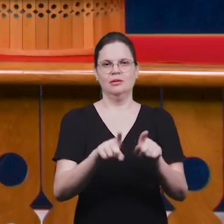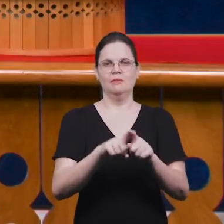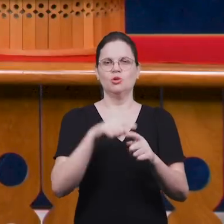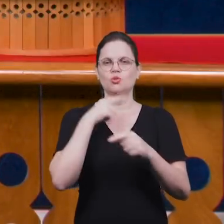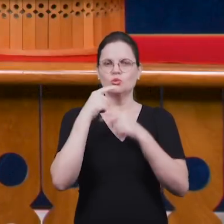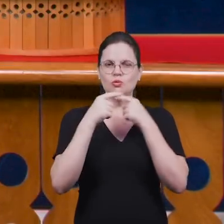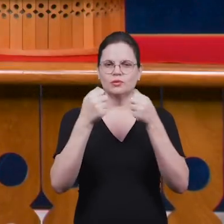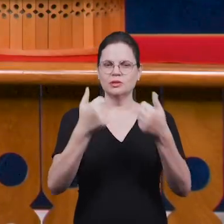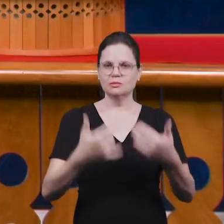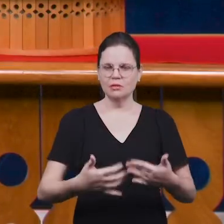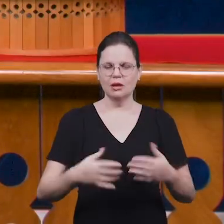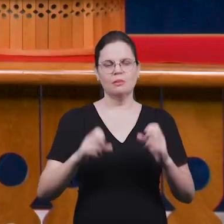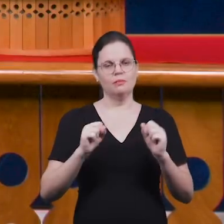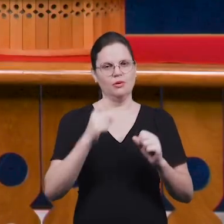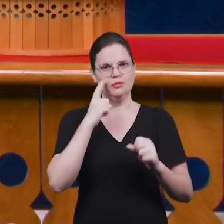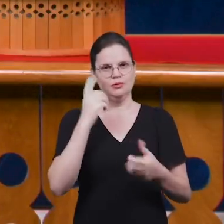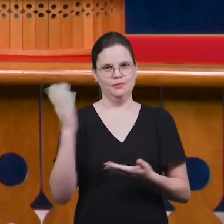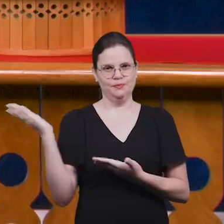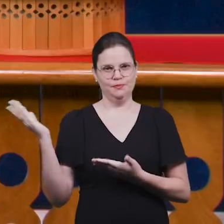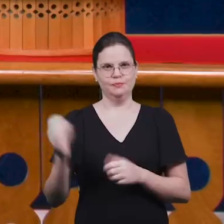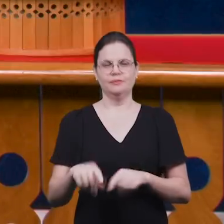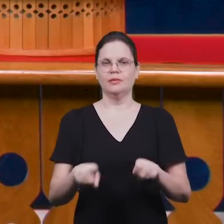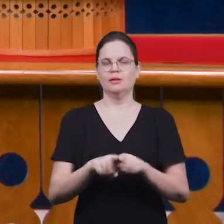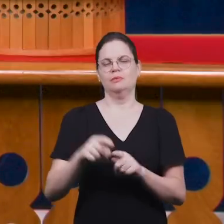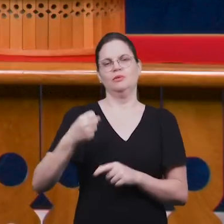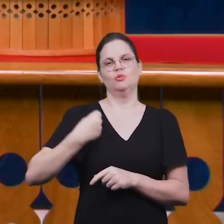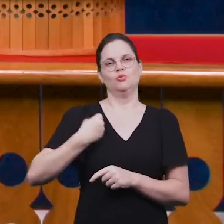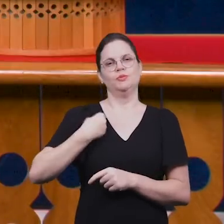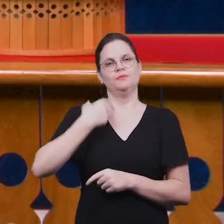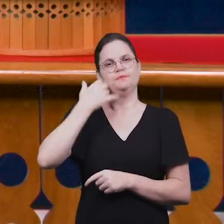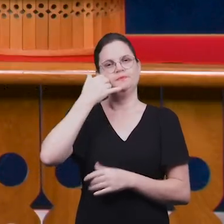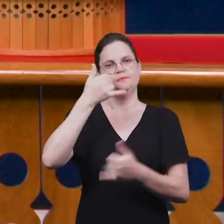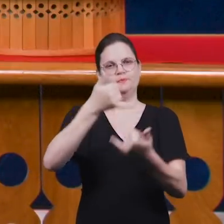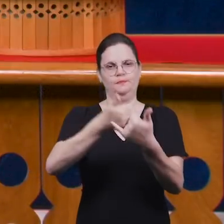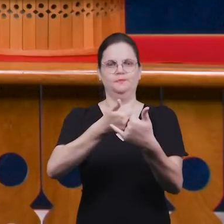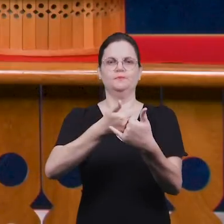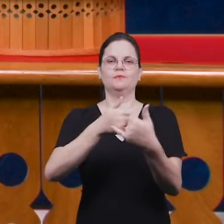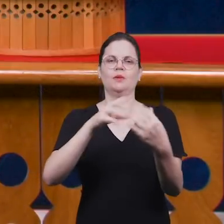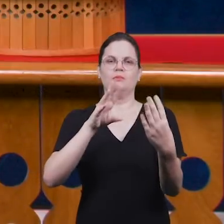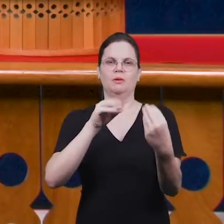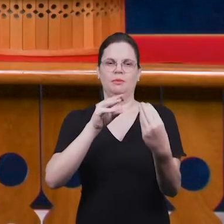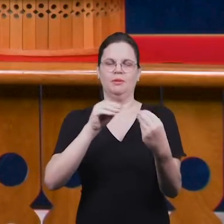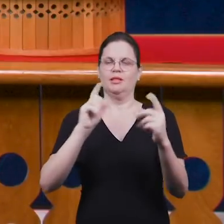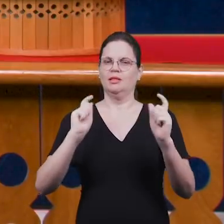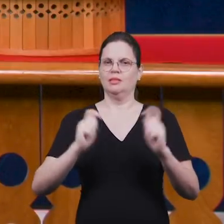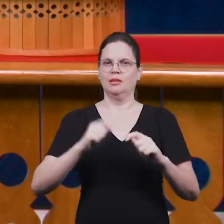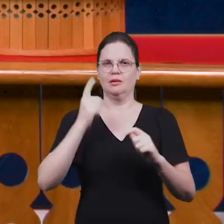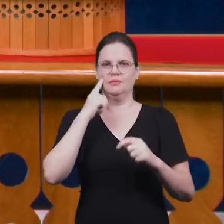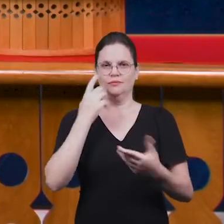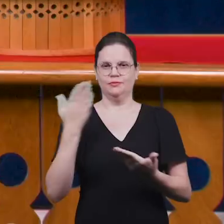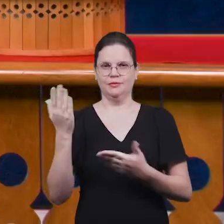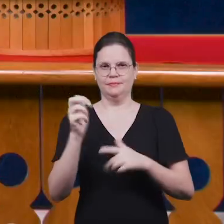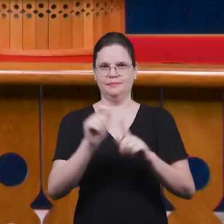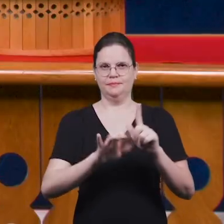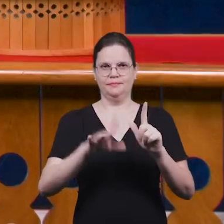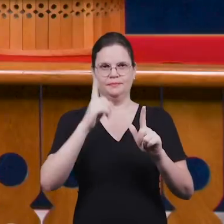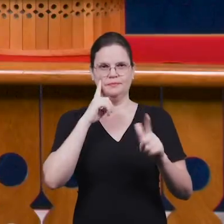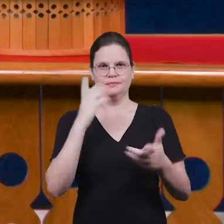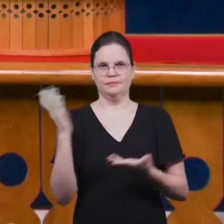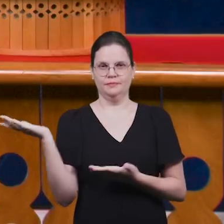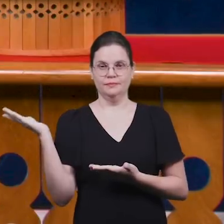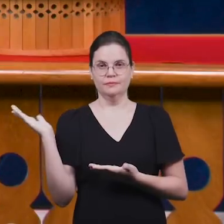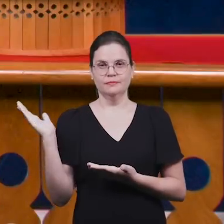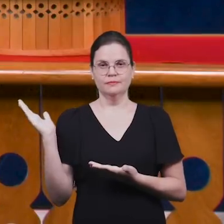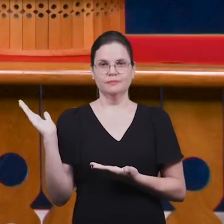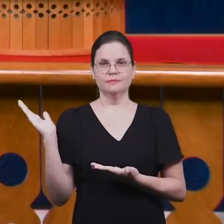um esclarecimento de alguma coisa. Por fim, nós temos o QR Code do 0800, que é o